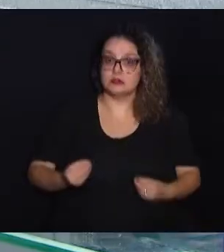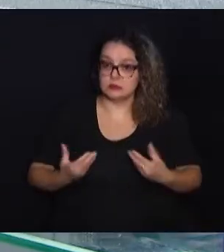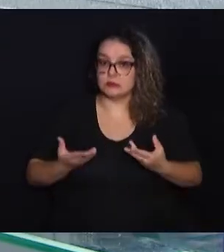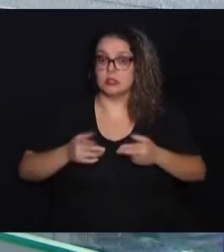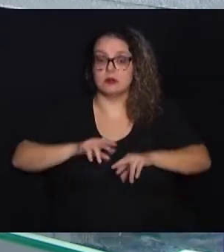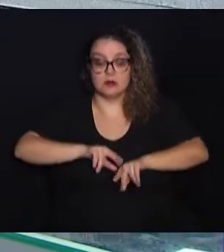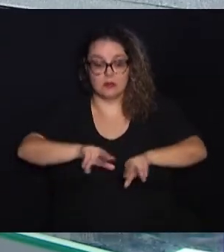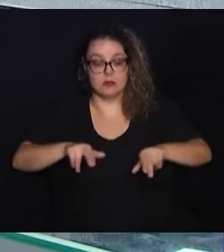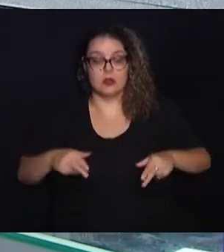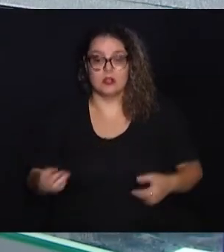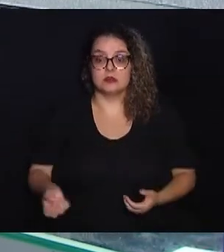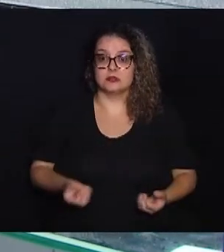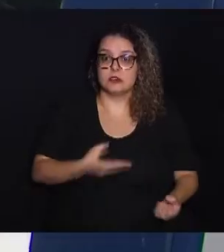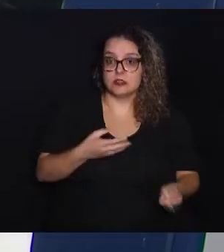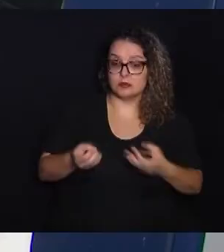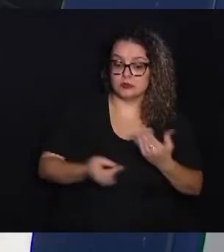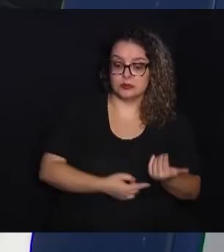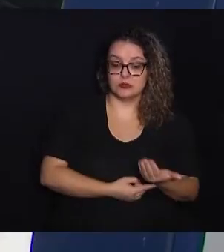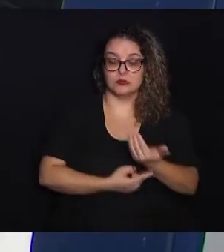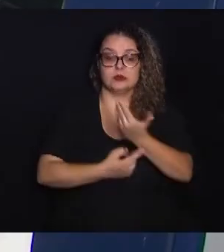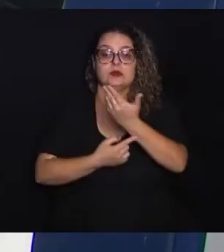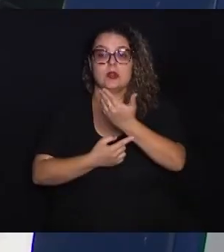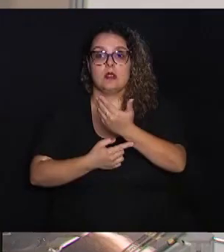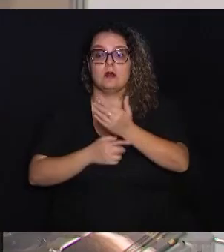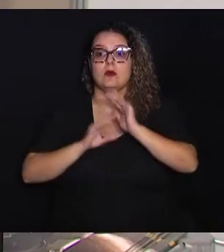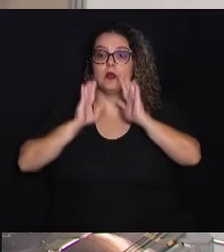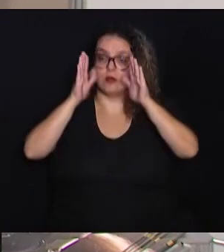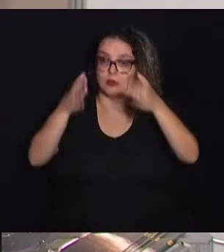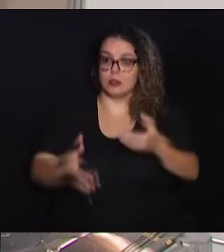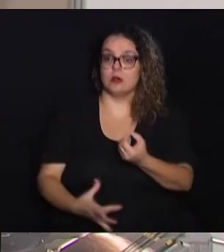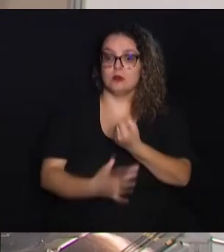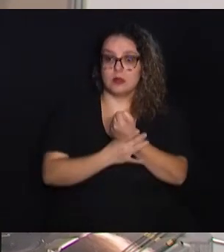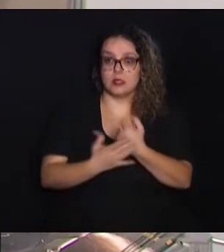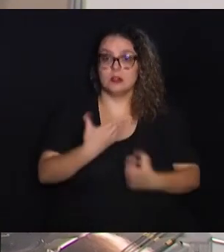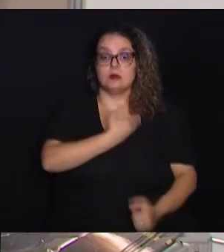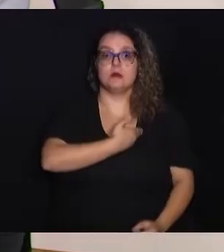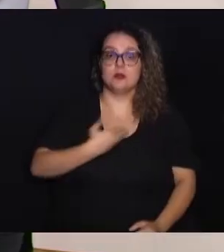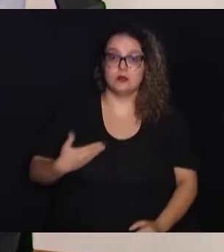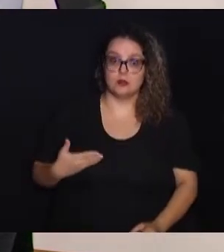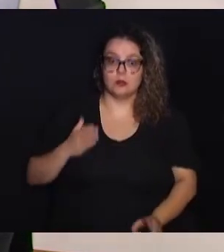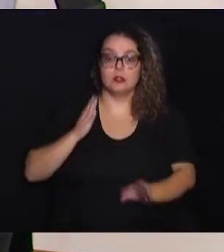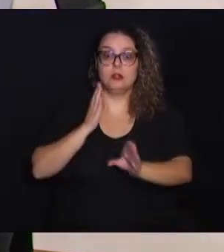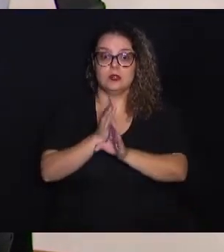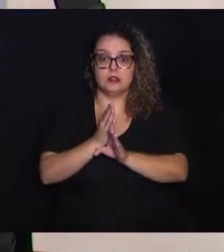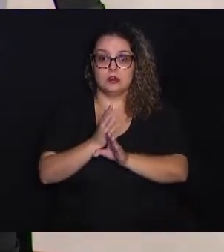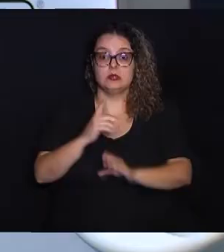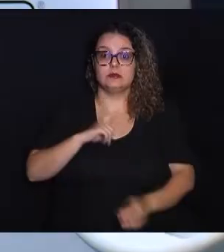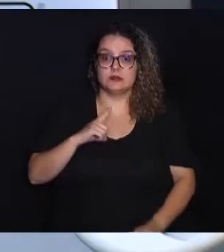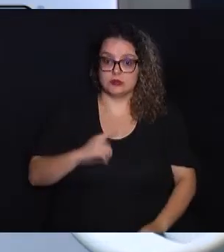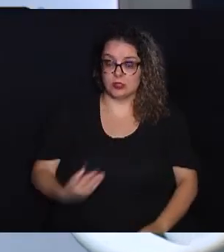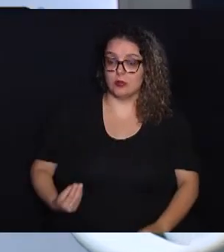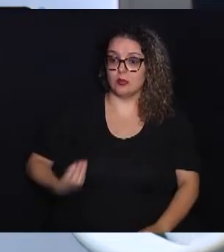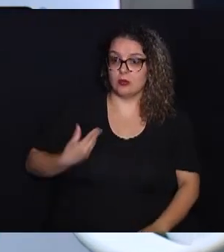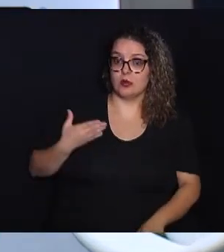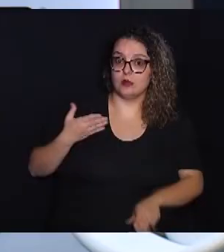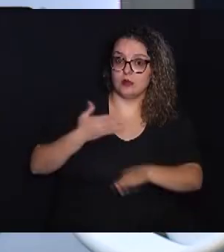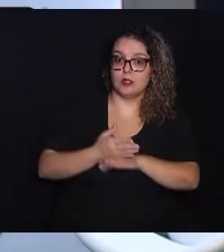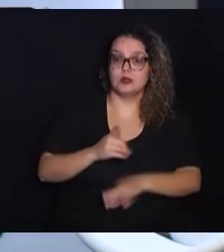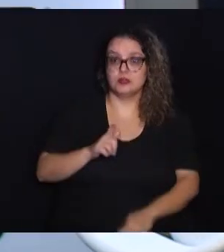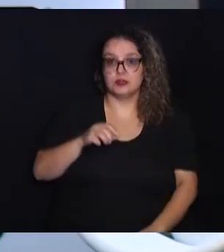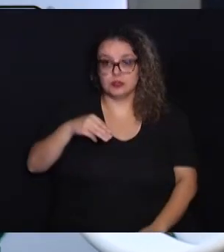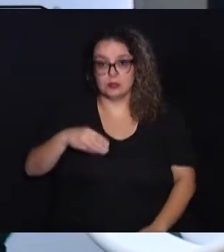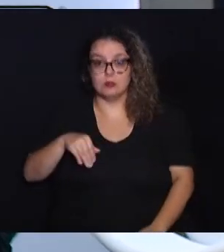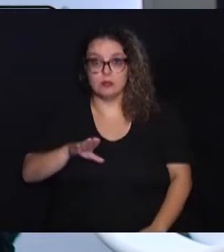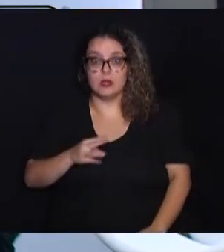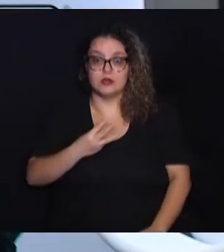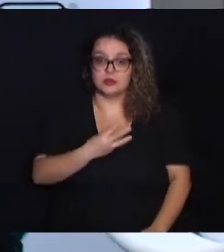as mais recentes tecnologias e novidades voltadas para a segurança pública. O encontro conta com a participação de